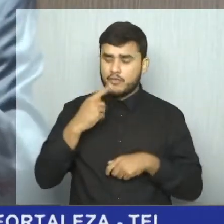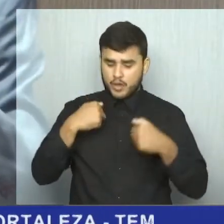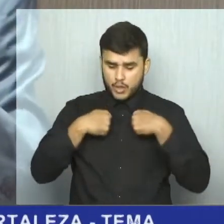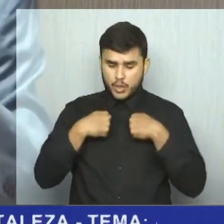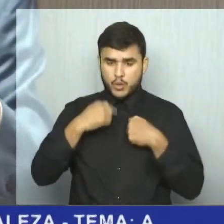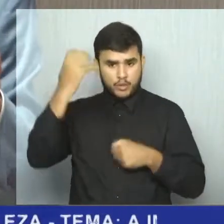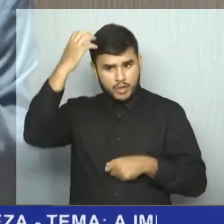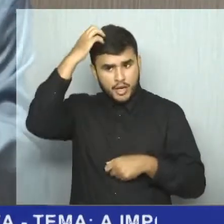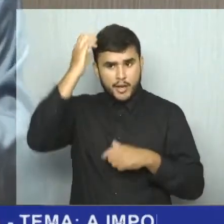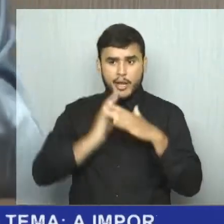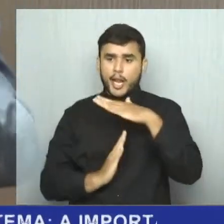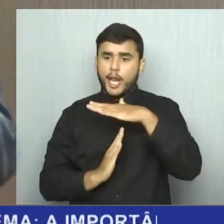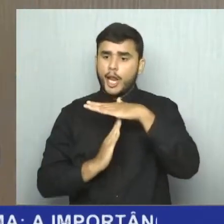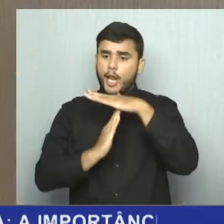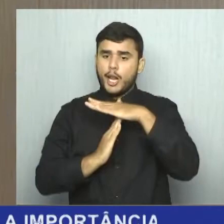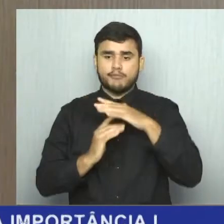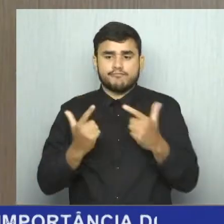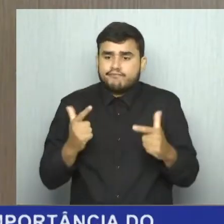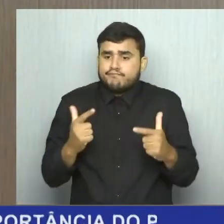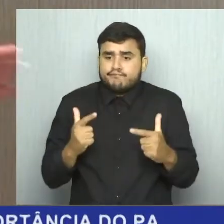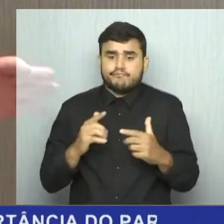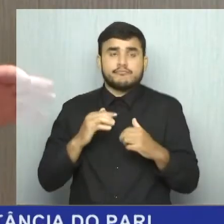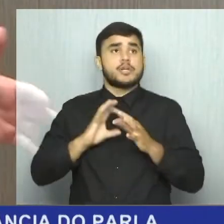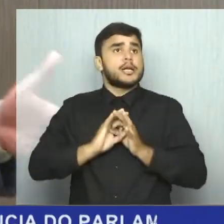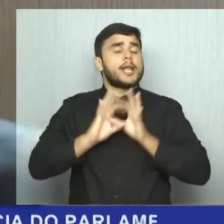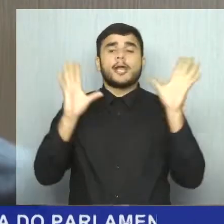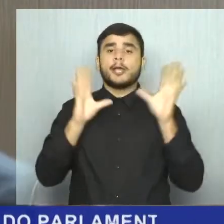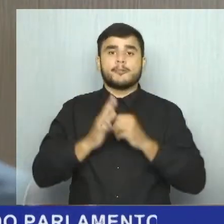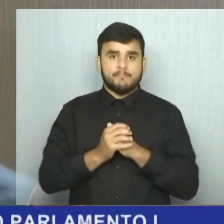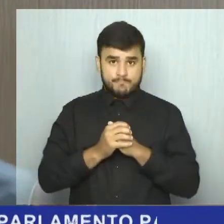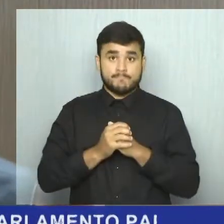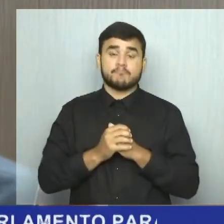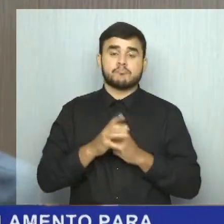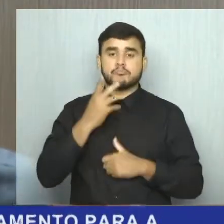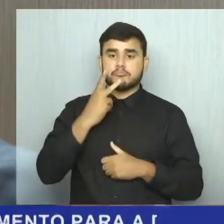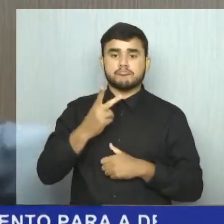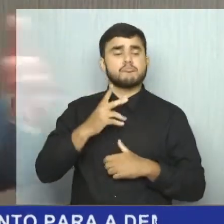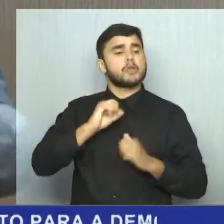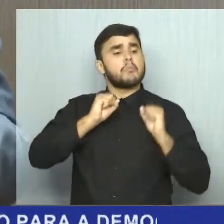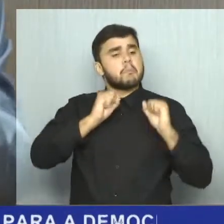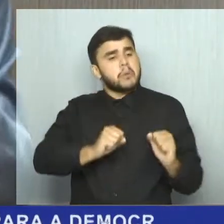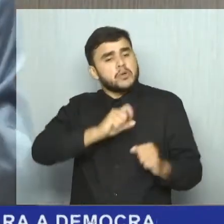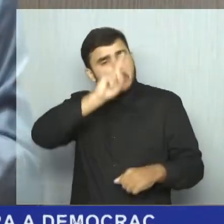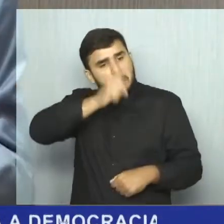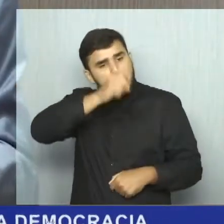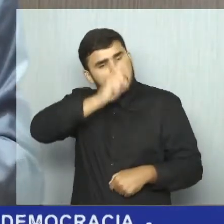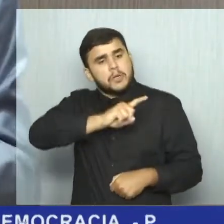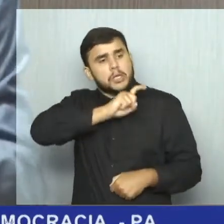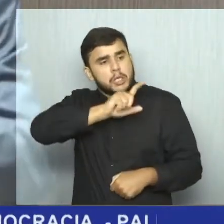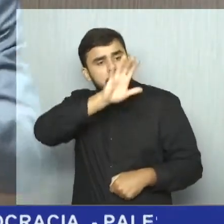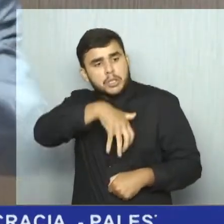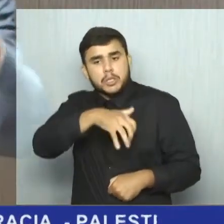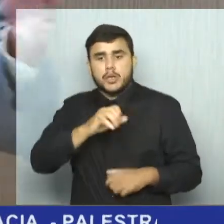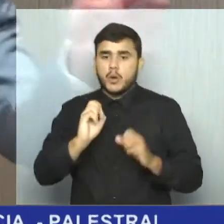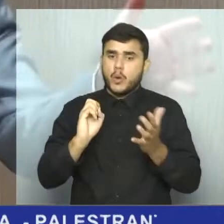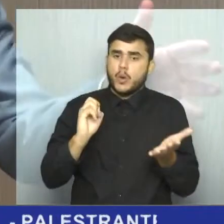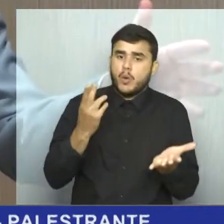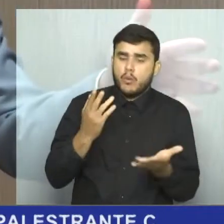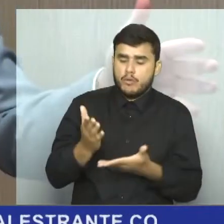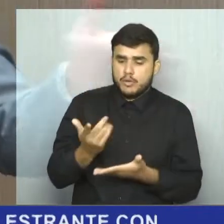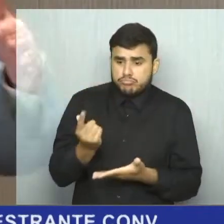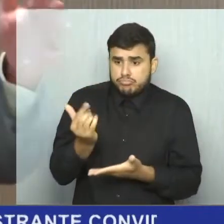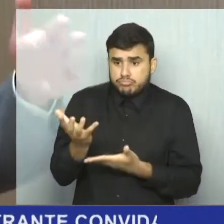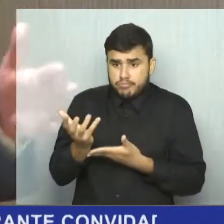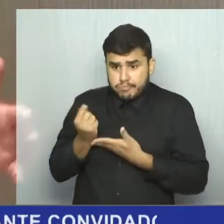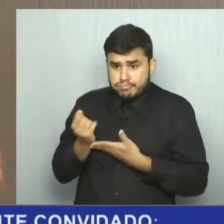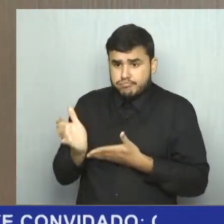limite. Nem, especialmente, limite ao poder de tributar, nem qualquer regulação ao poder de repartir